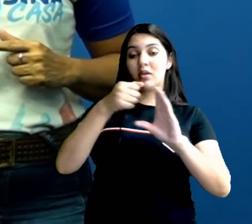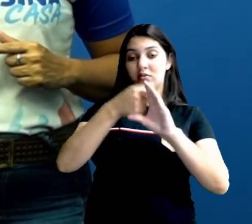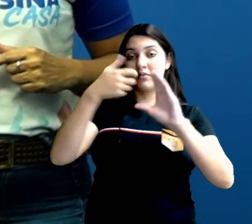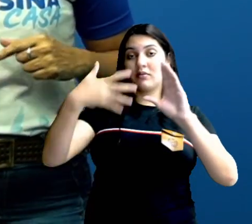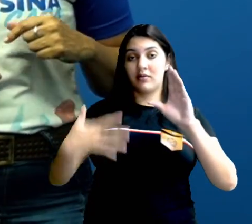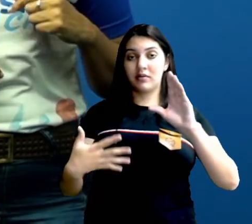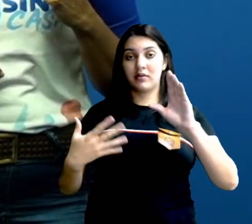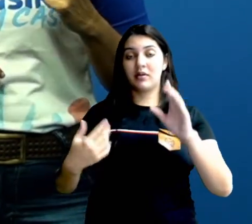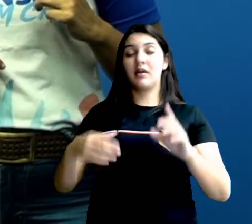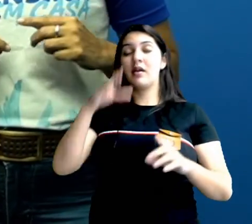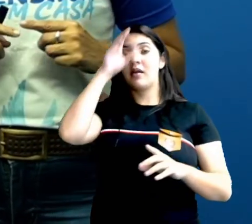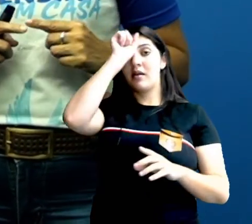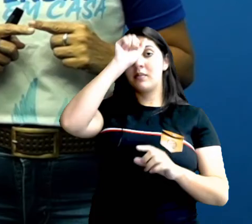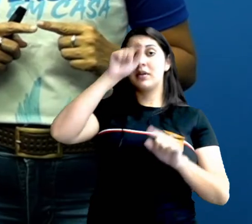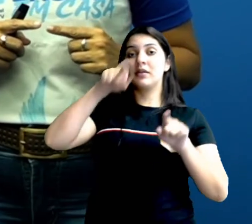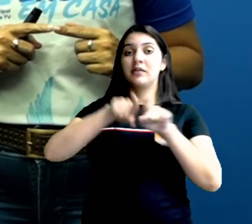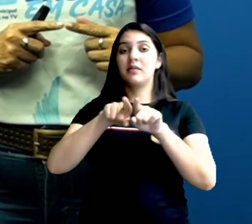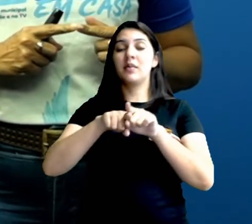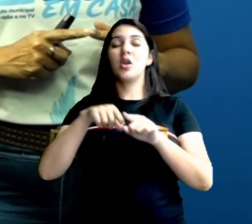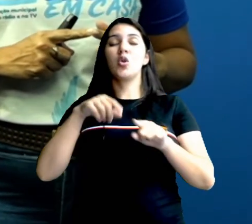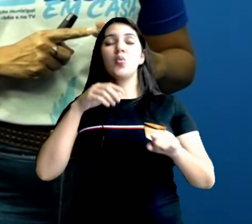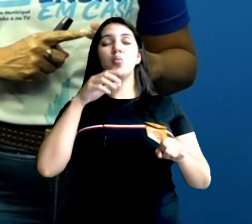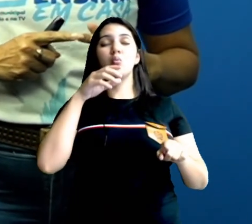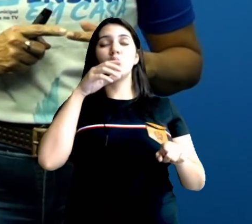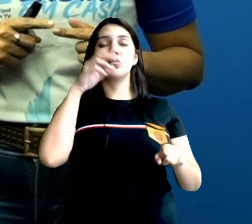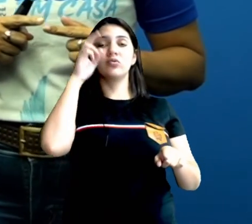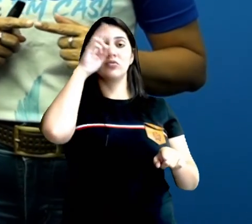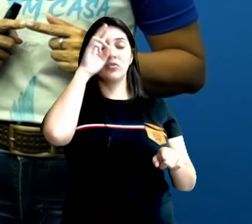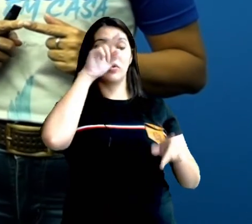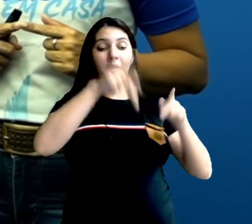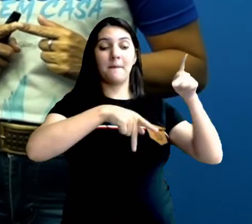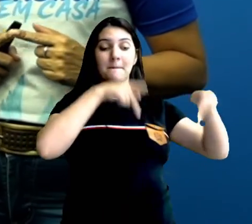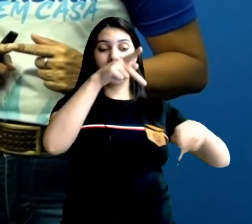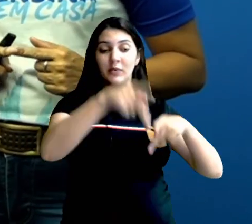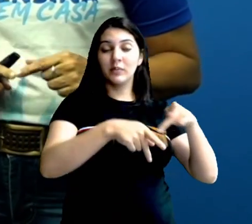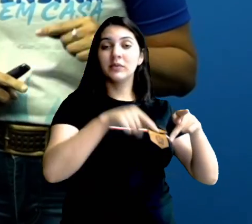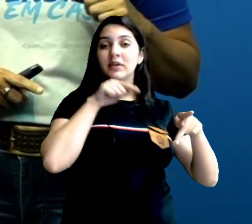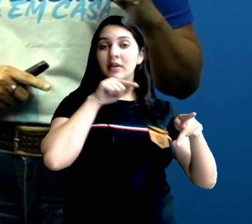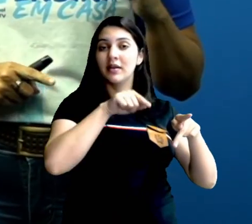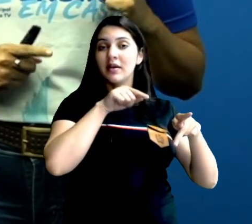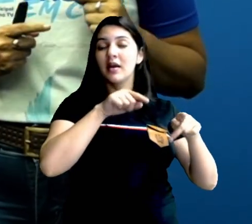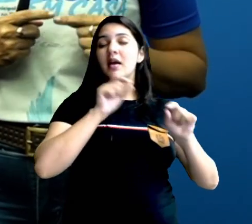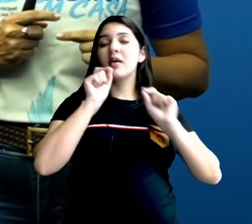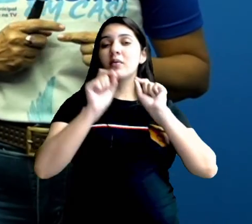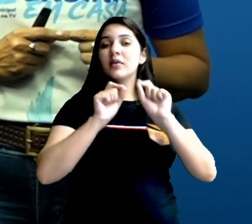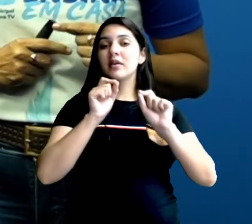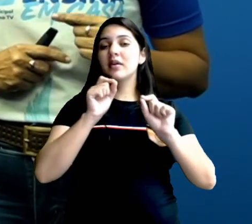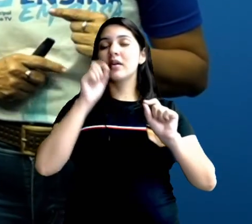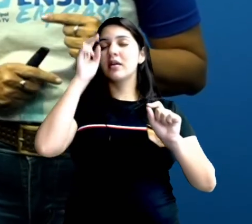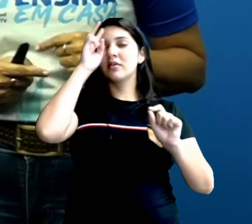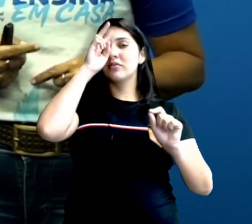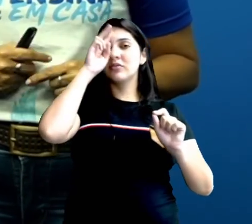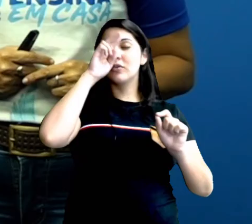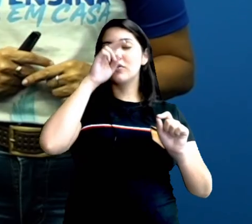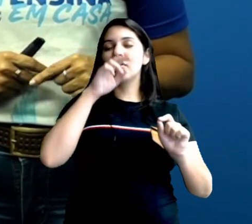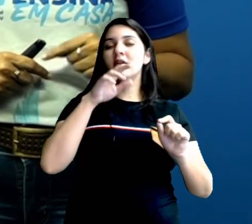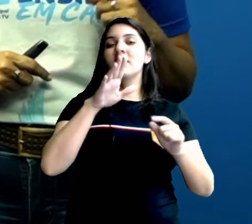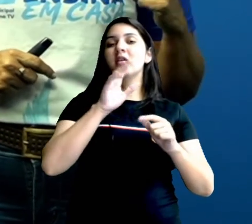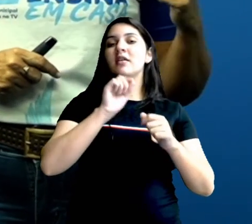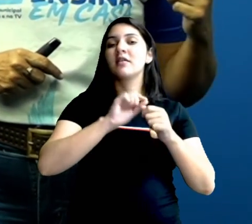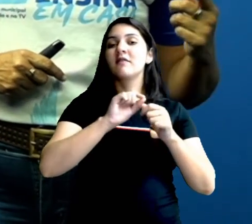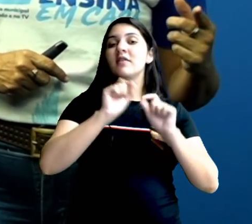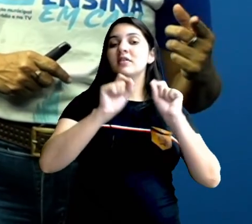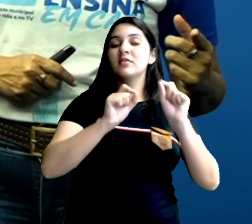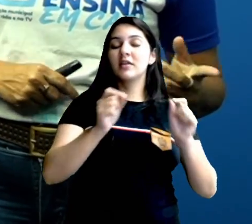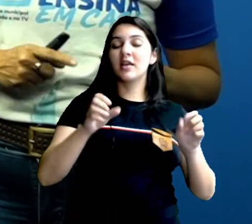características. A gente aprendeu o conto popular. Conto popular são aqueles contos que servem para quê?